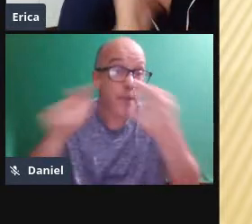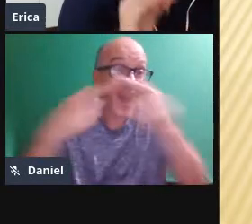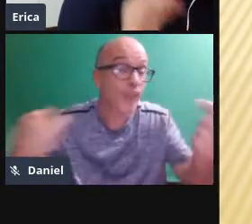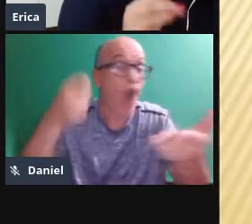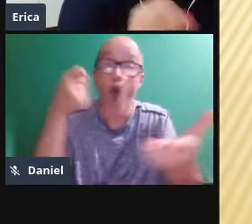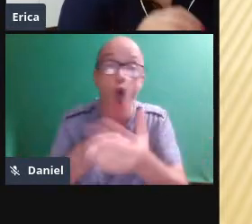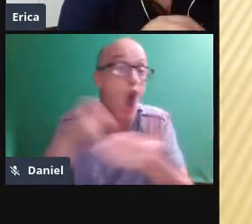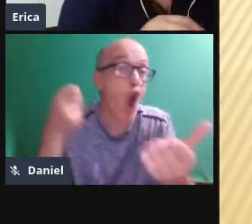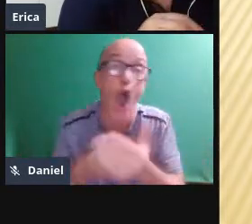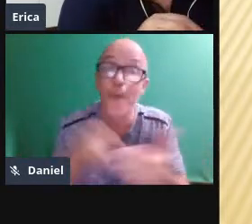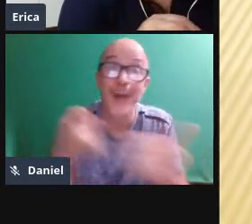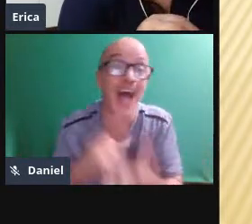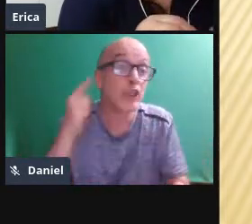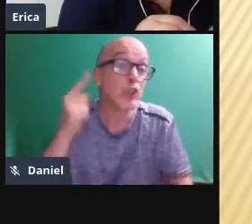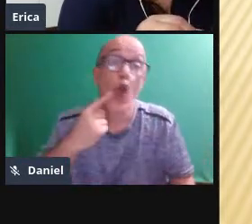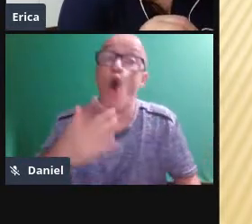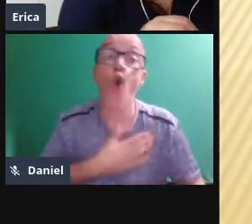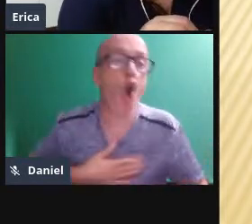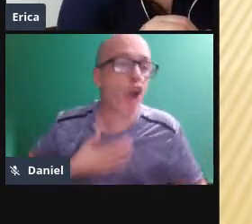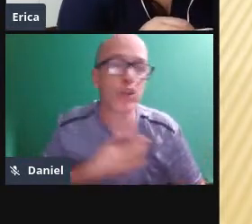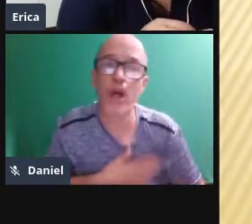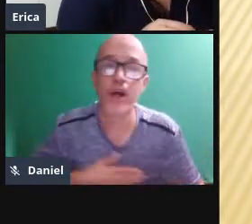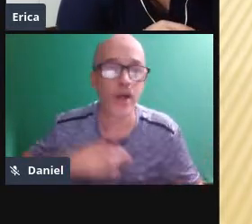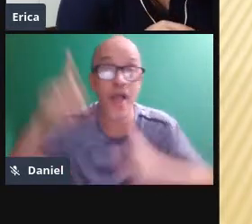com relação à gramática de língua de sinais,